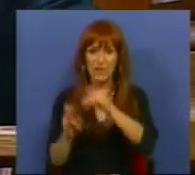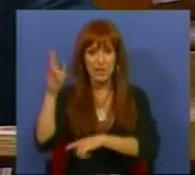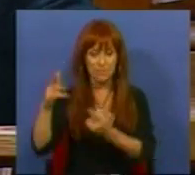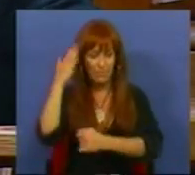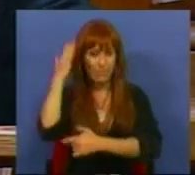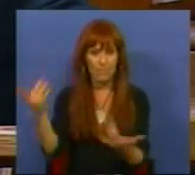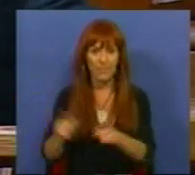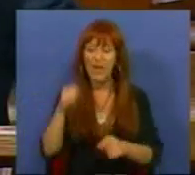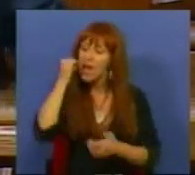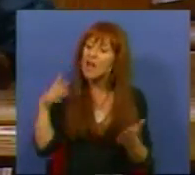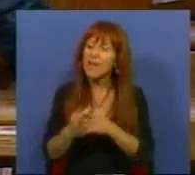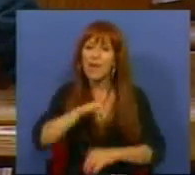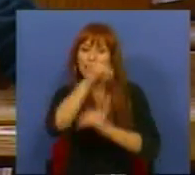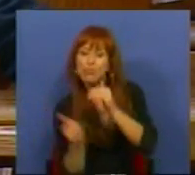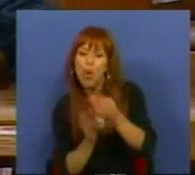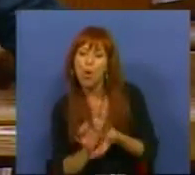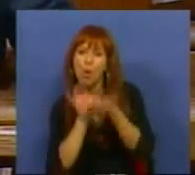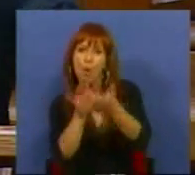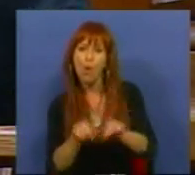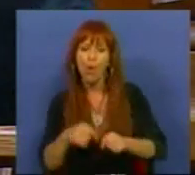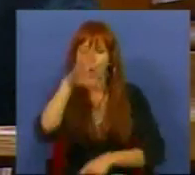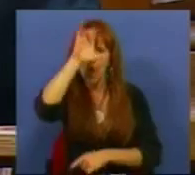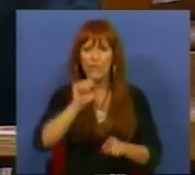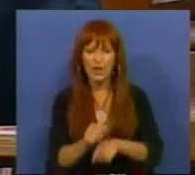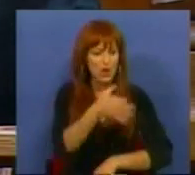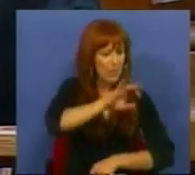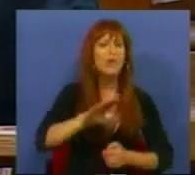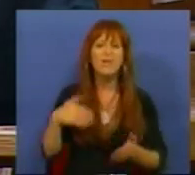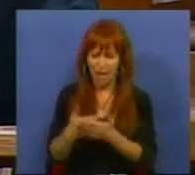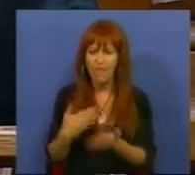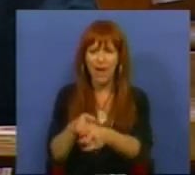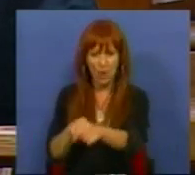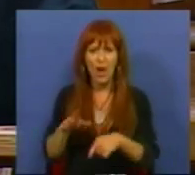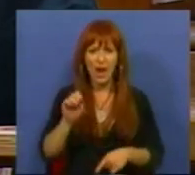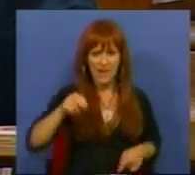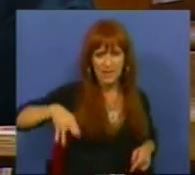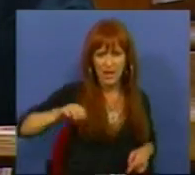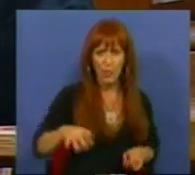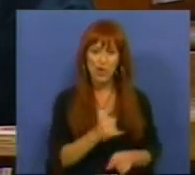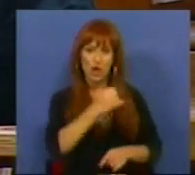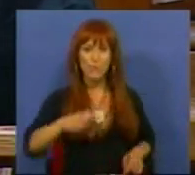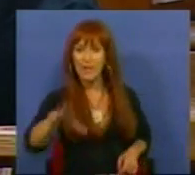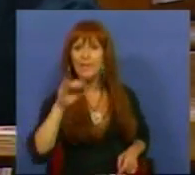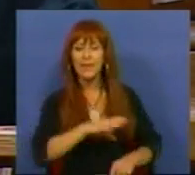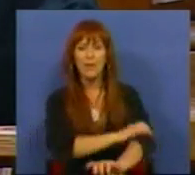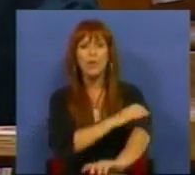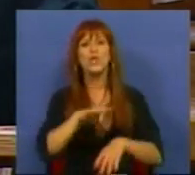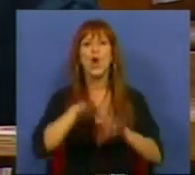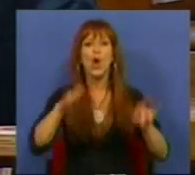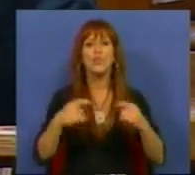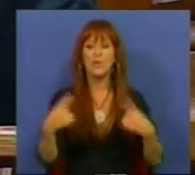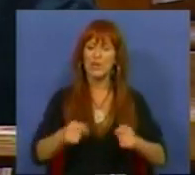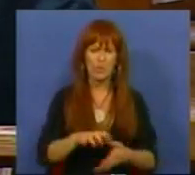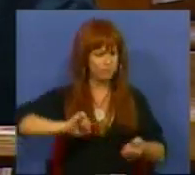prevista, agravando o subfinanciamento a que os governos do PS têm sujeito o SNS. Em 2010, os hospitais